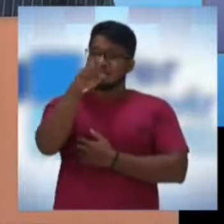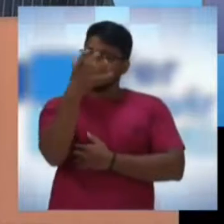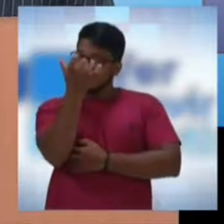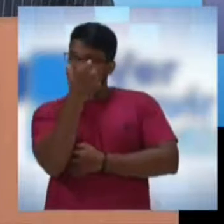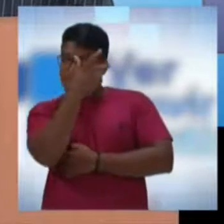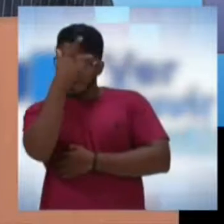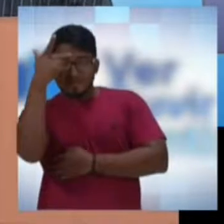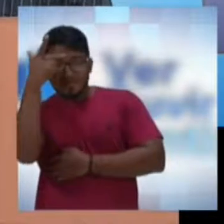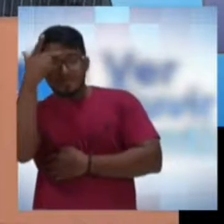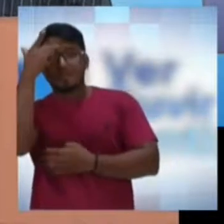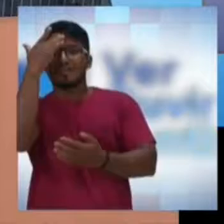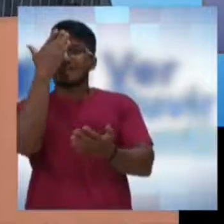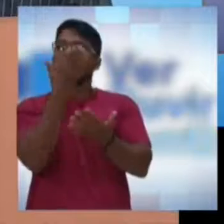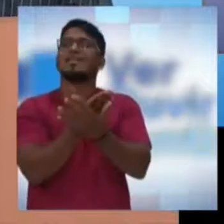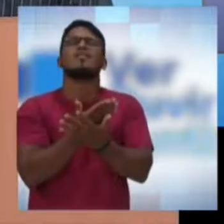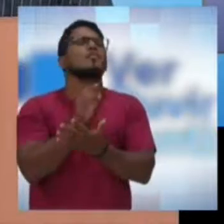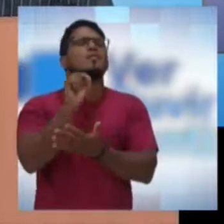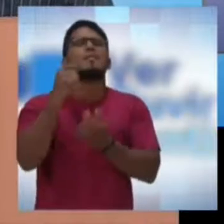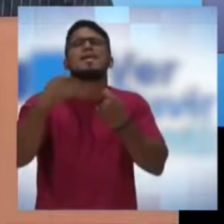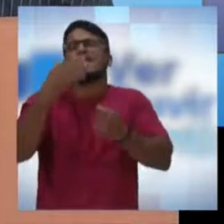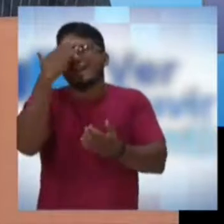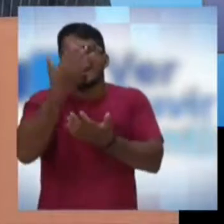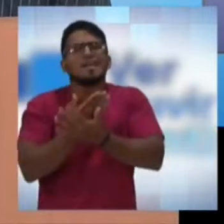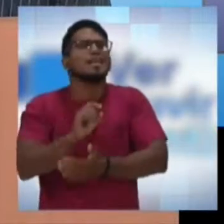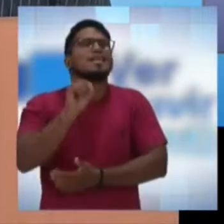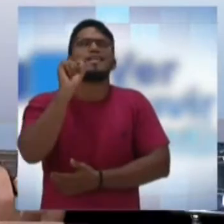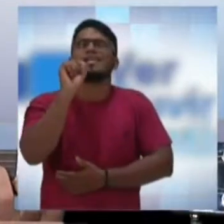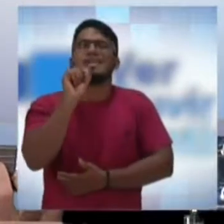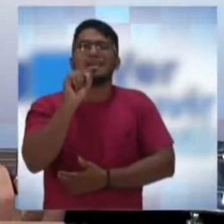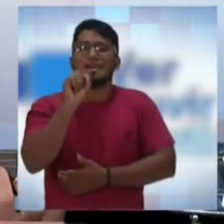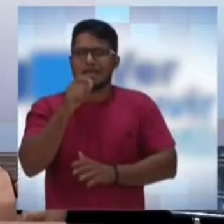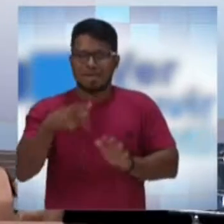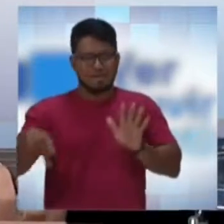você quiser alguém em quem confia,